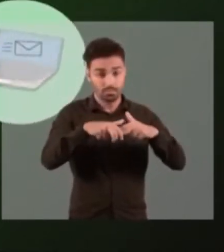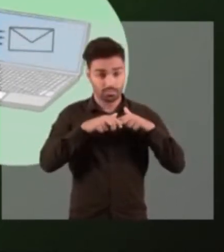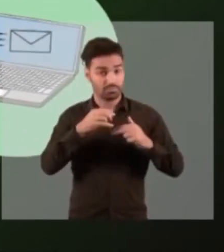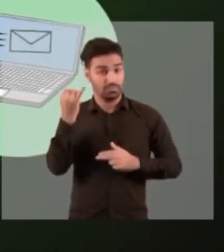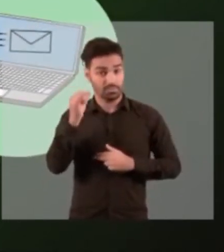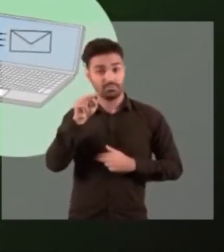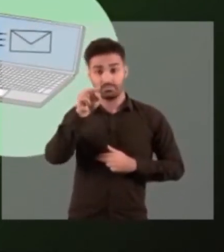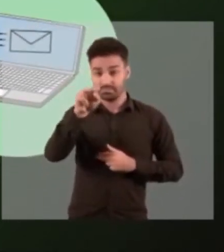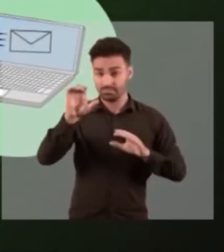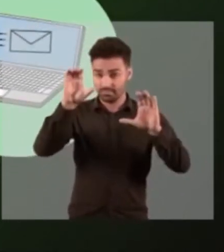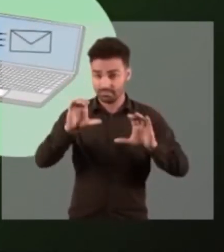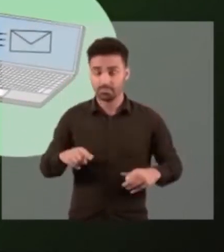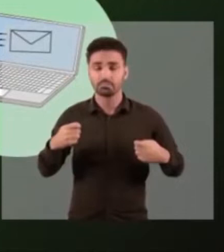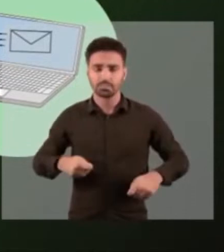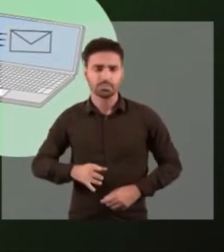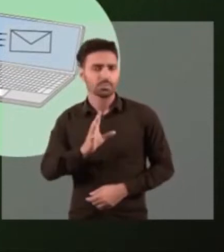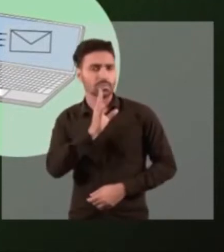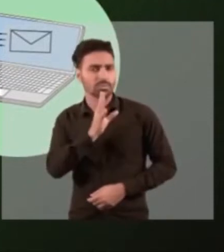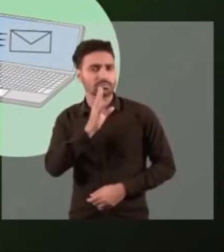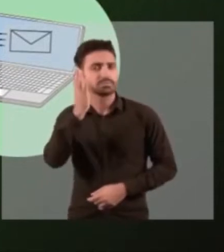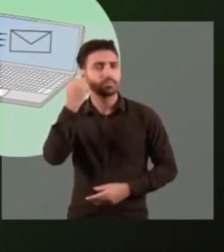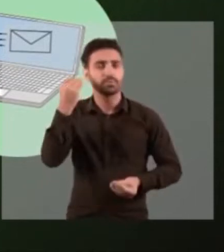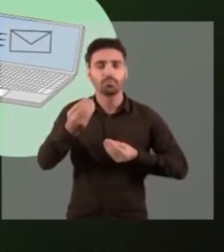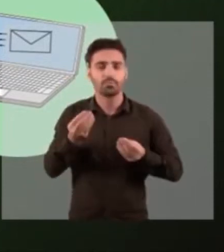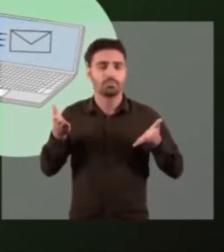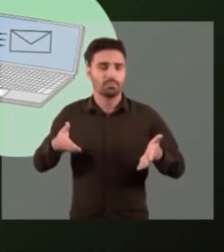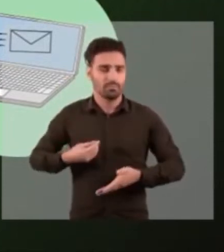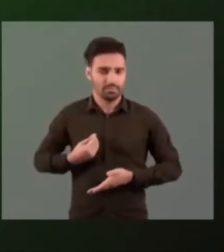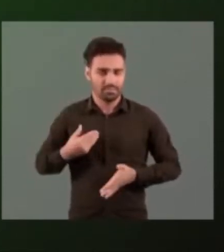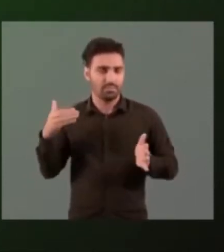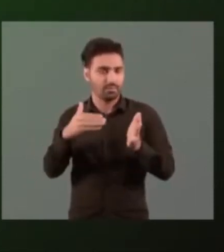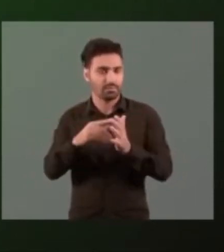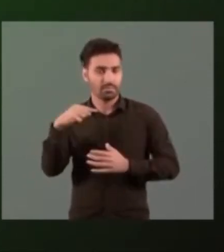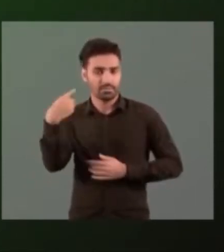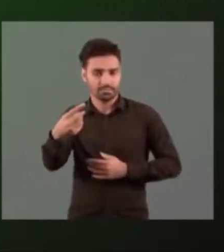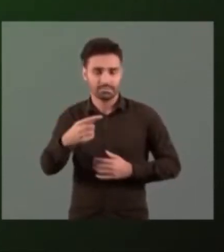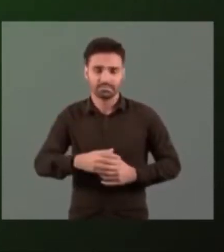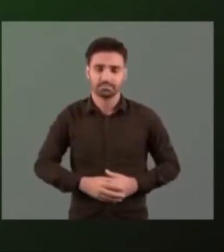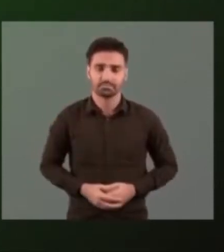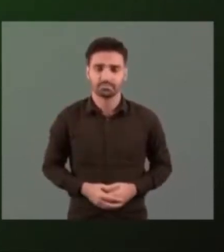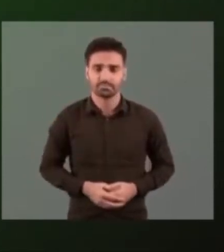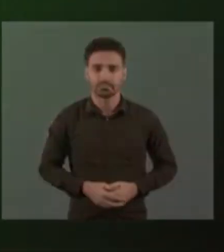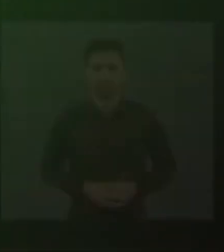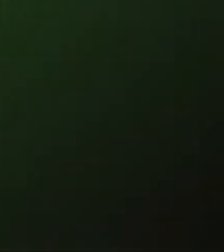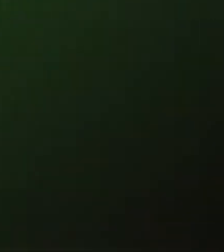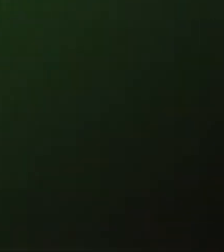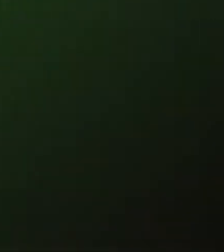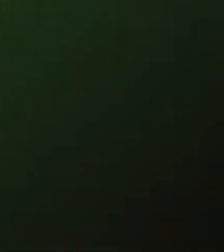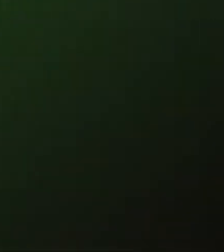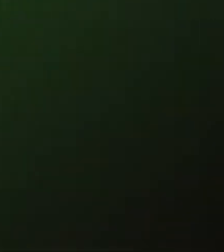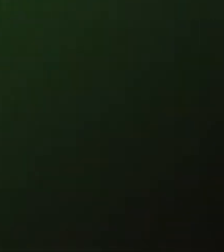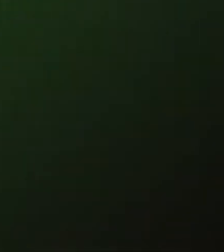cidadão, conheça sobre elas e saiba como participar. Até a próxima!